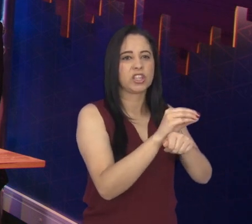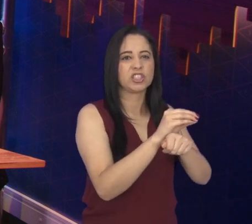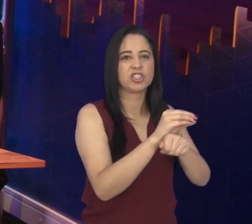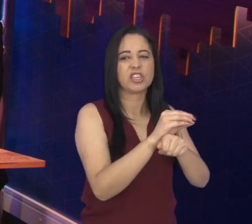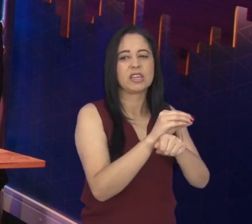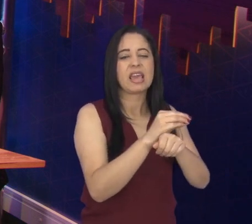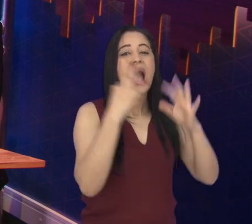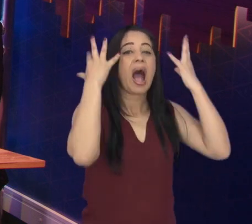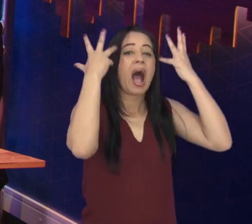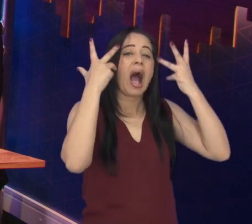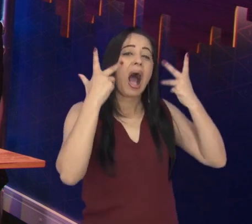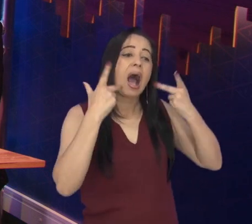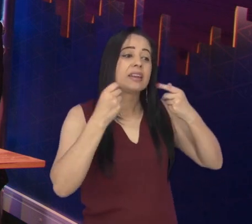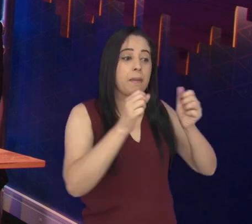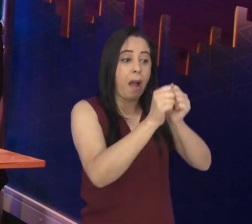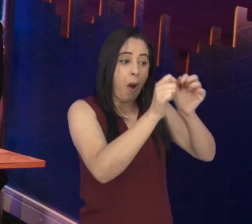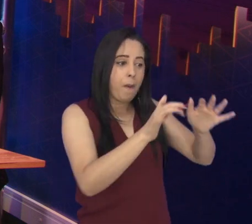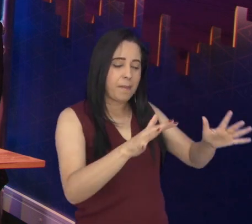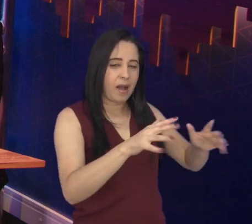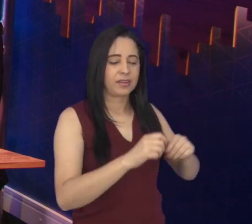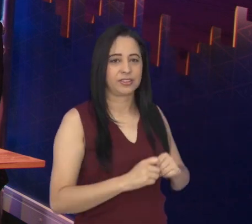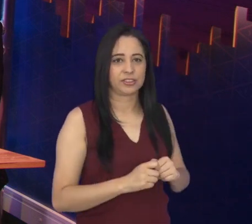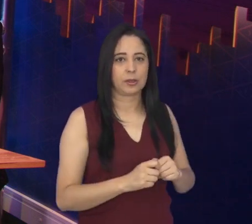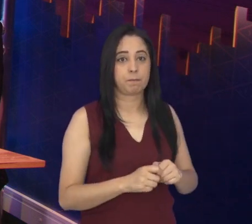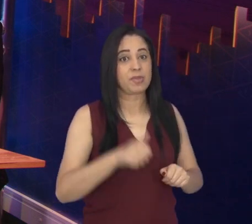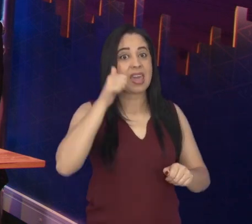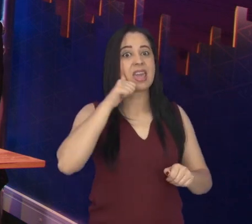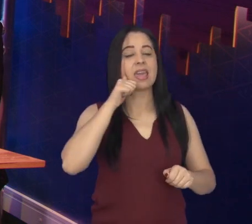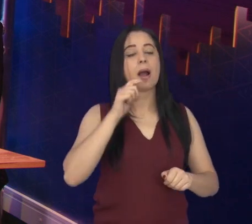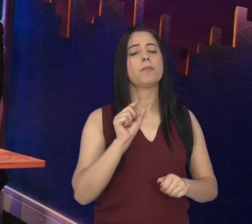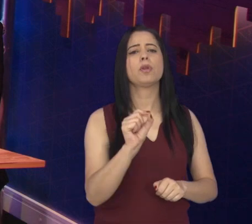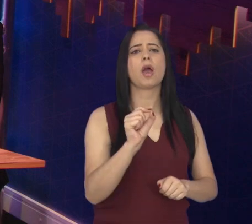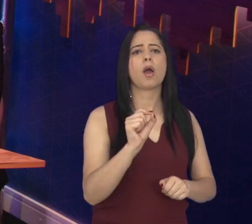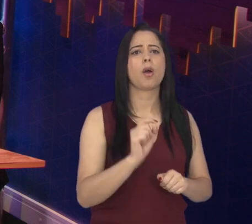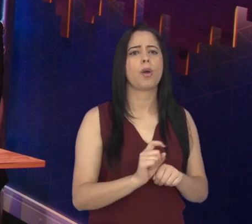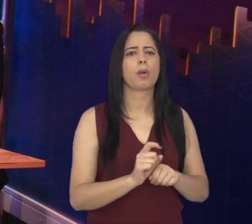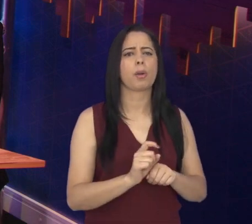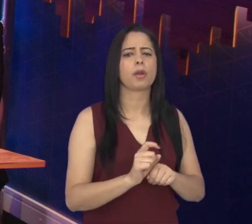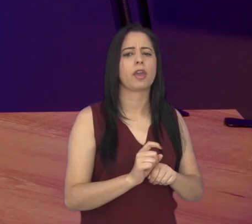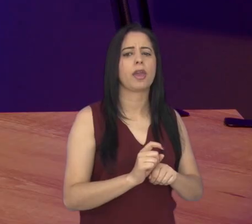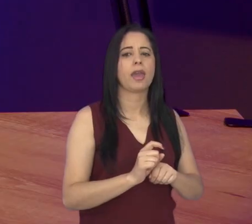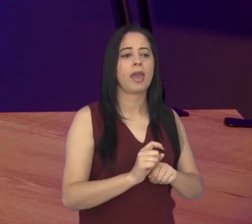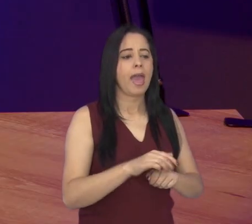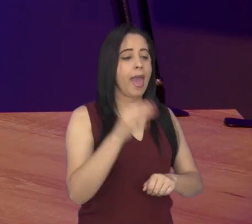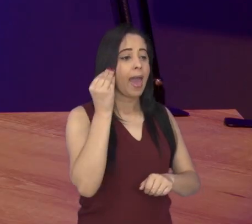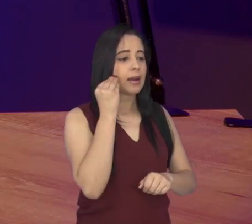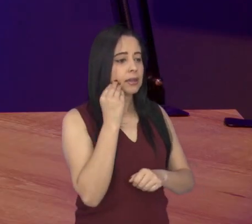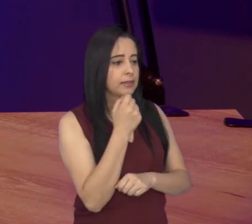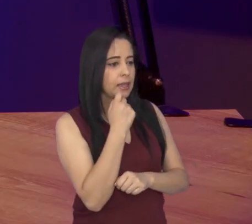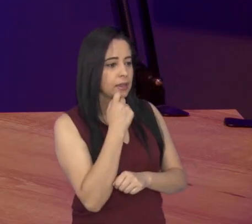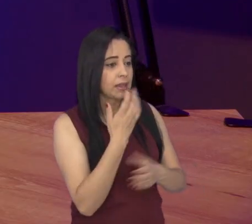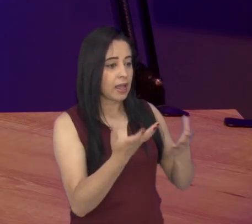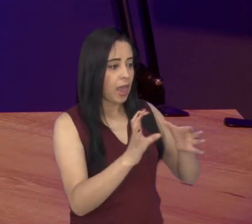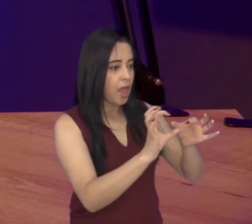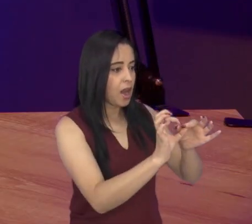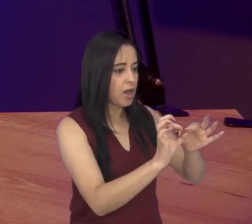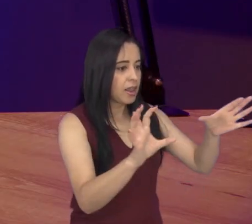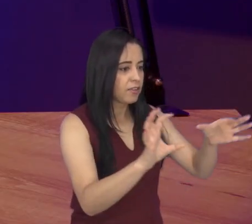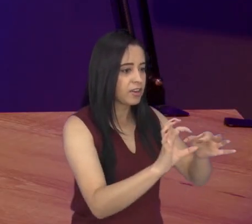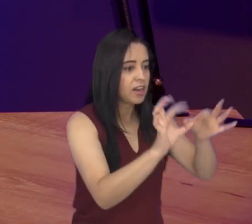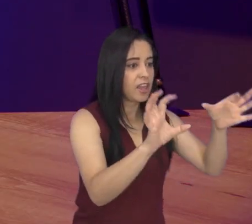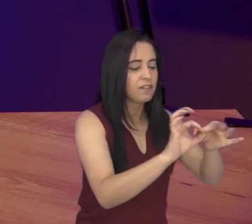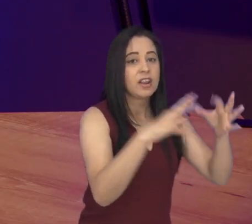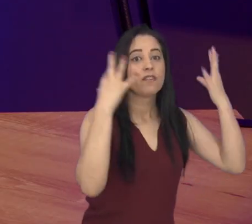criaturas mágicas. E a primeira coisa que ela vai tentar fazer, assim, uma das primeiras coisas, é tentar, então, libertar todos os